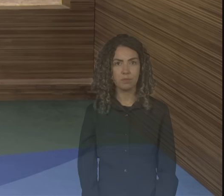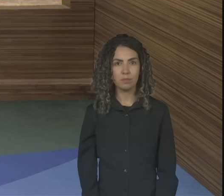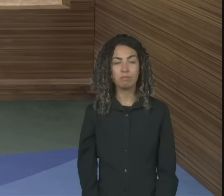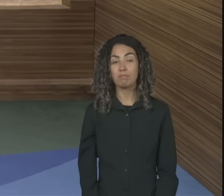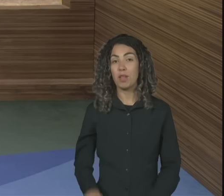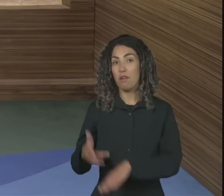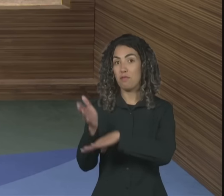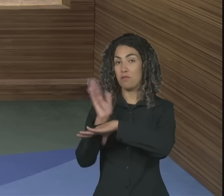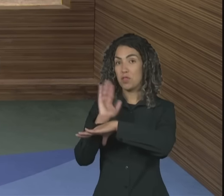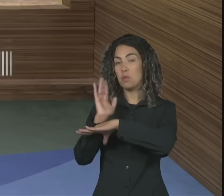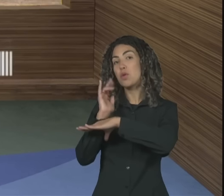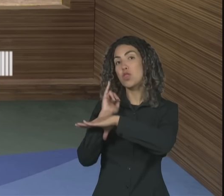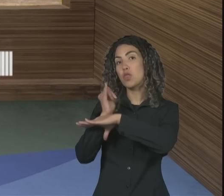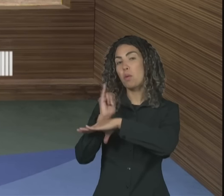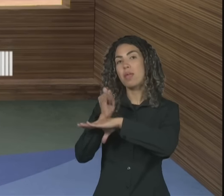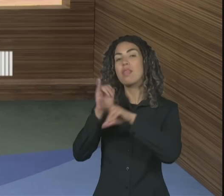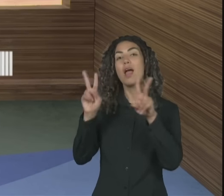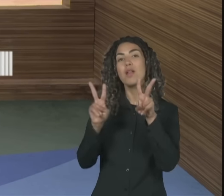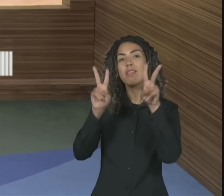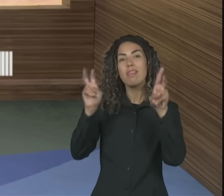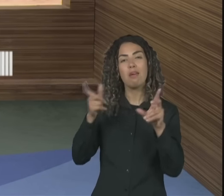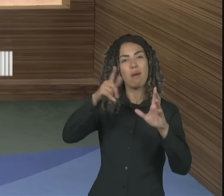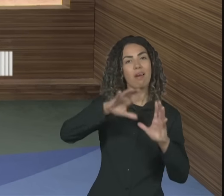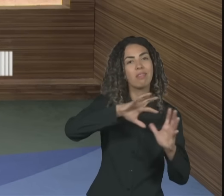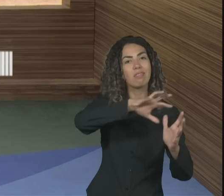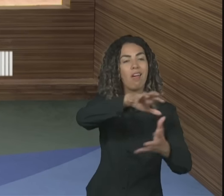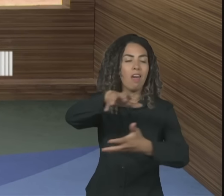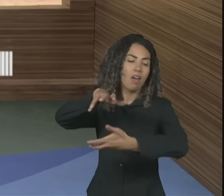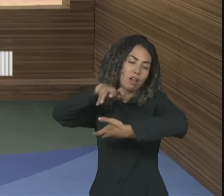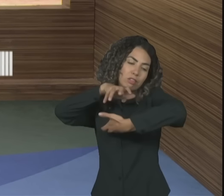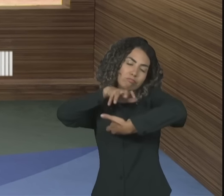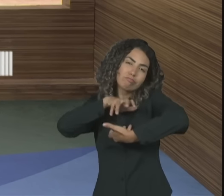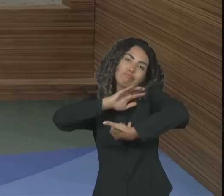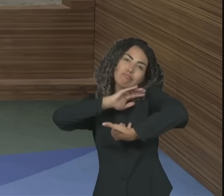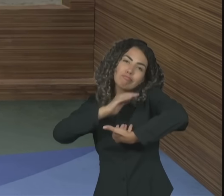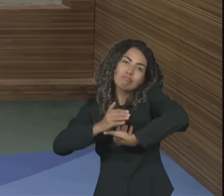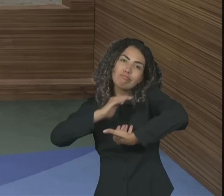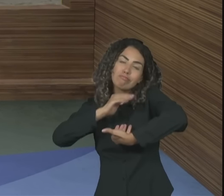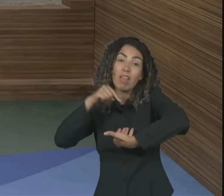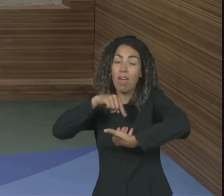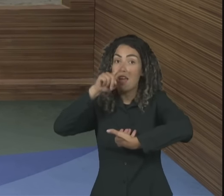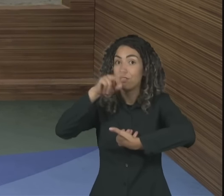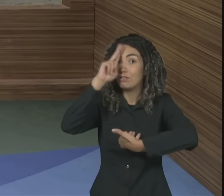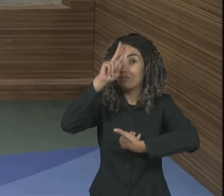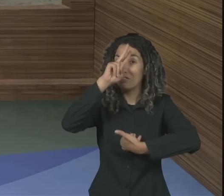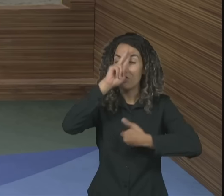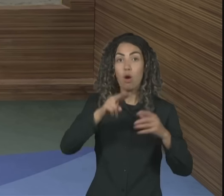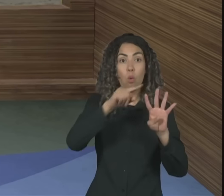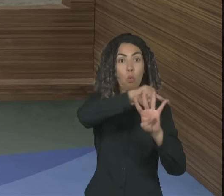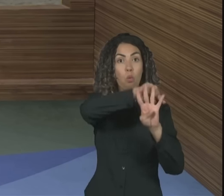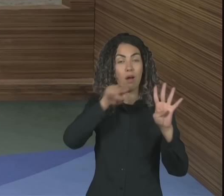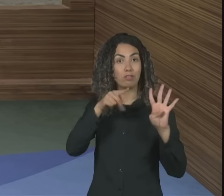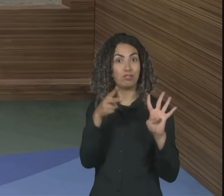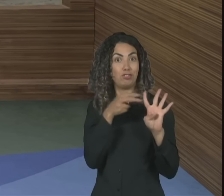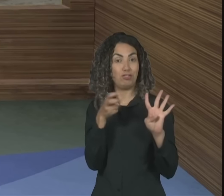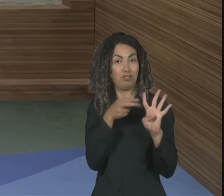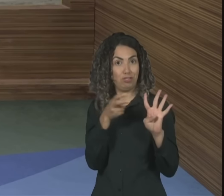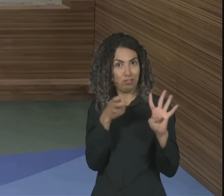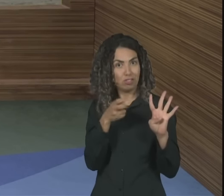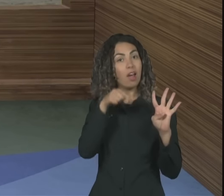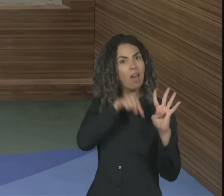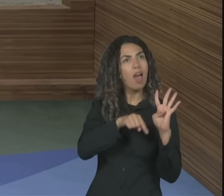O documentário do Colo da Terra retrata a infância de 4 povos indígenas do Brasil. A conexão das crianças